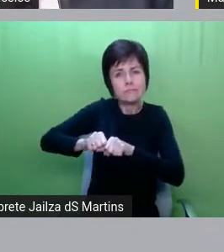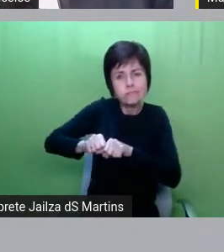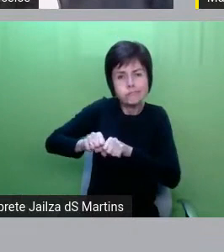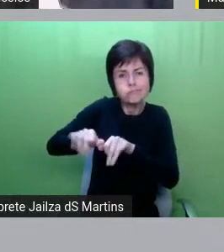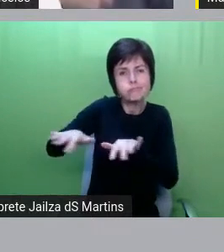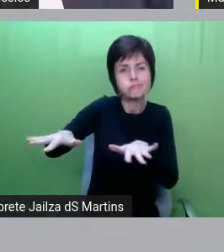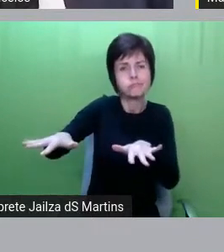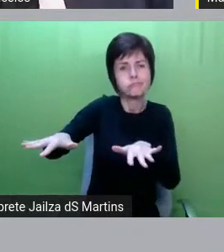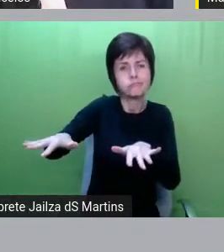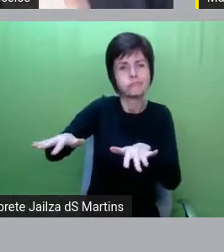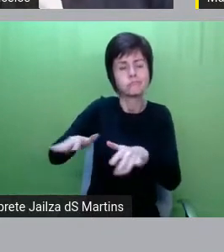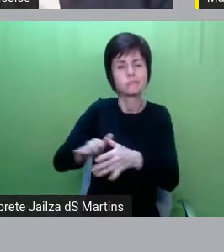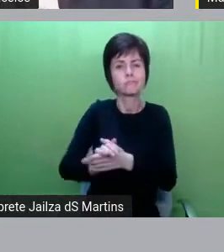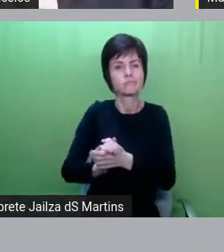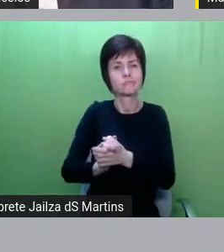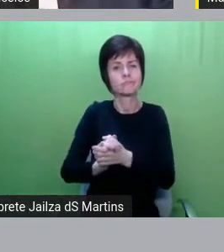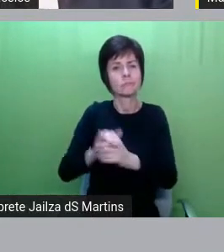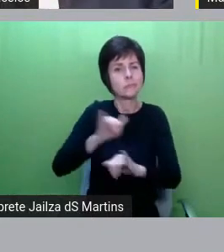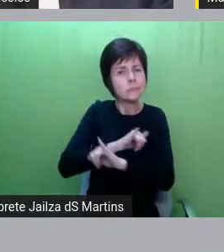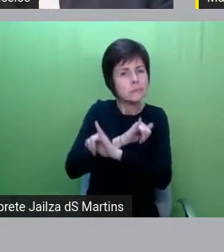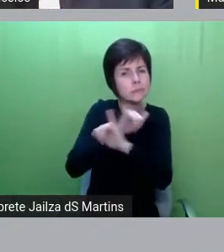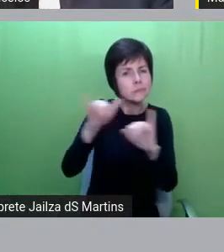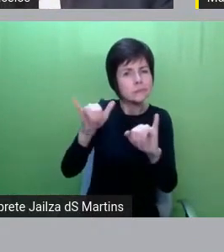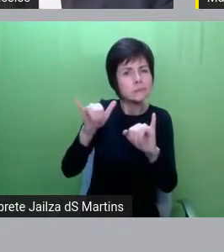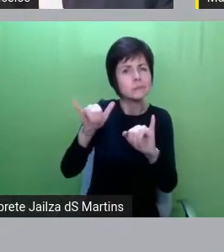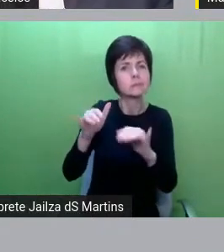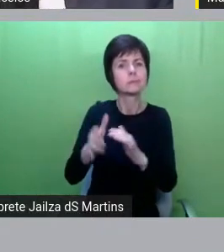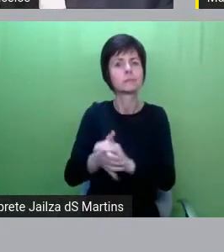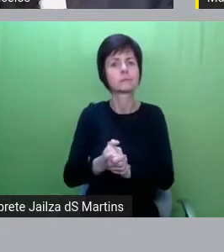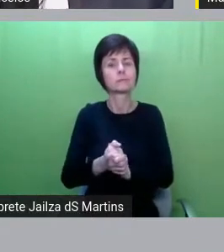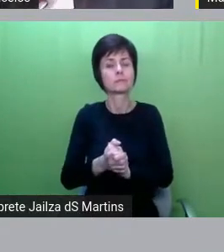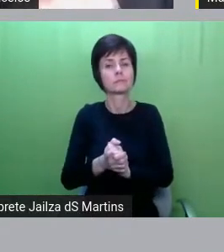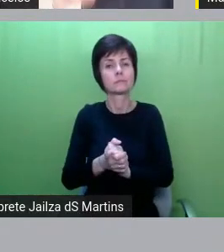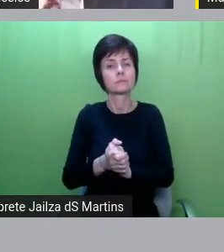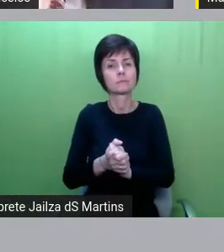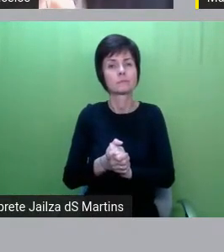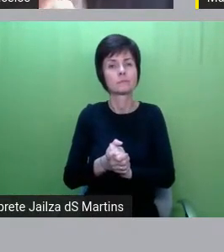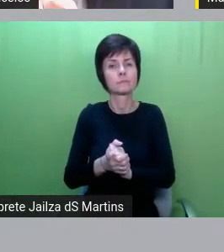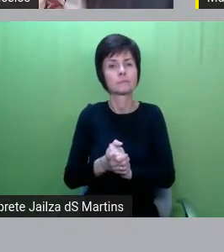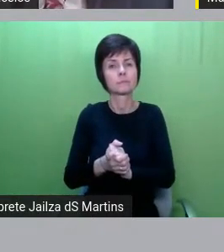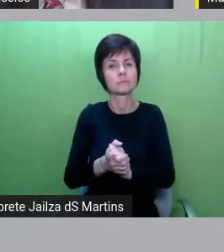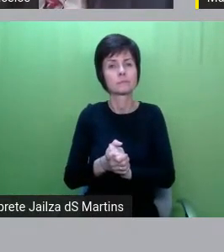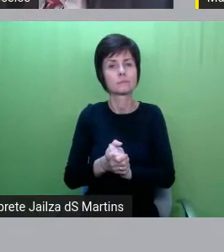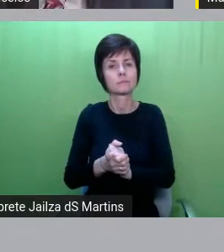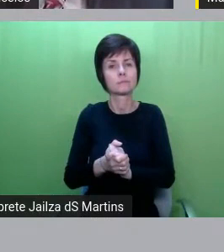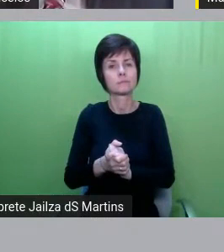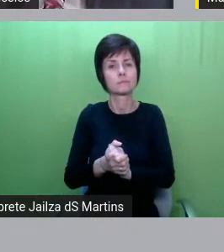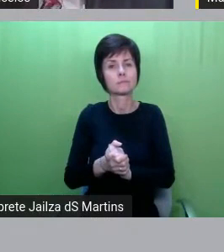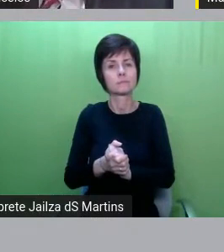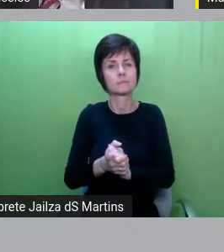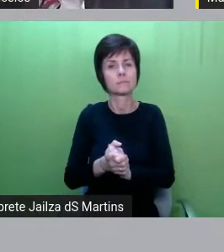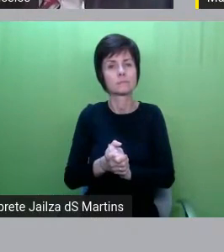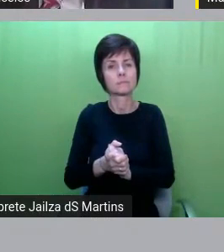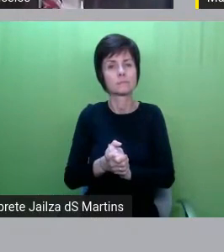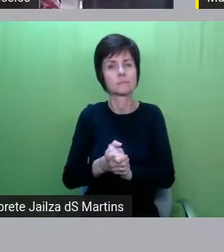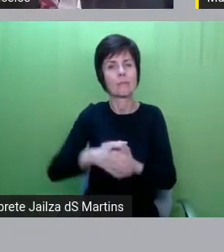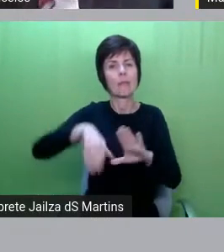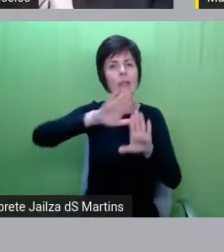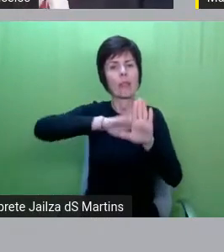e divulga é fruto de ideologias